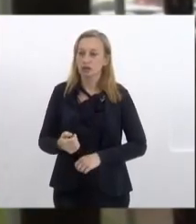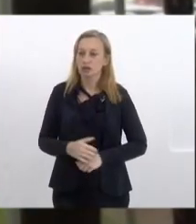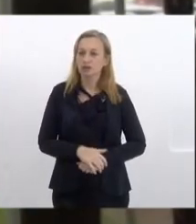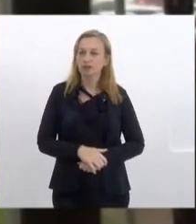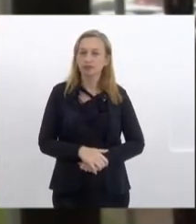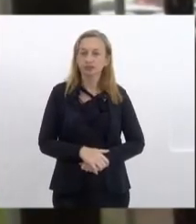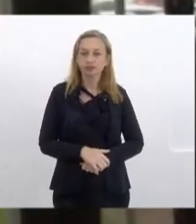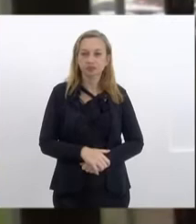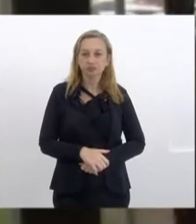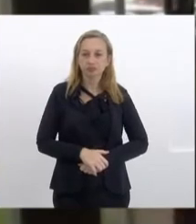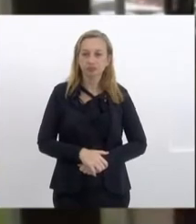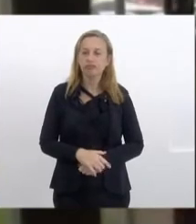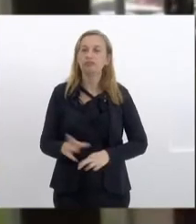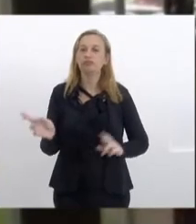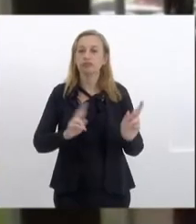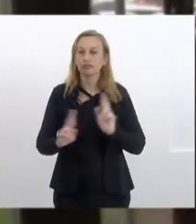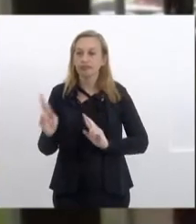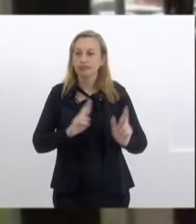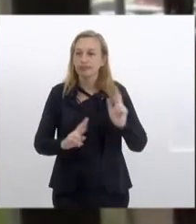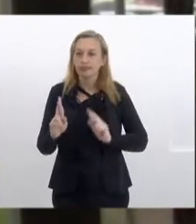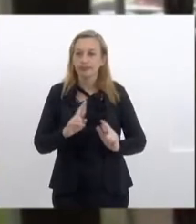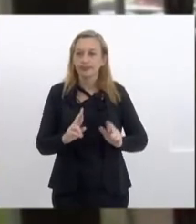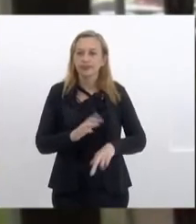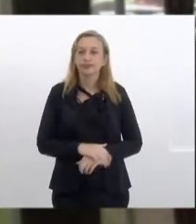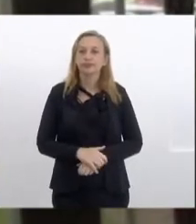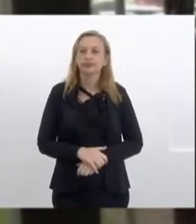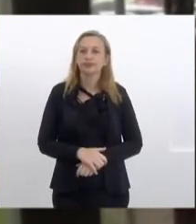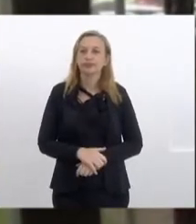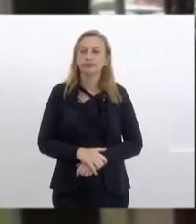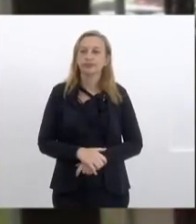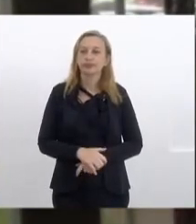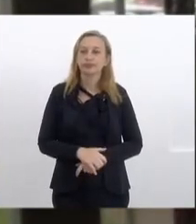E em relação